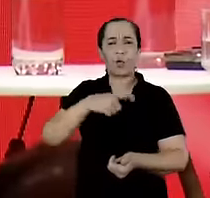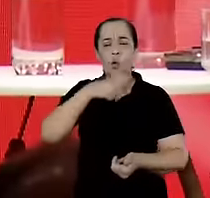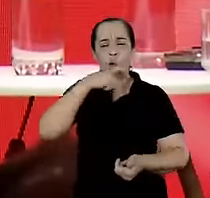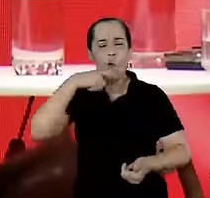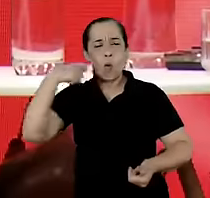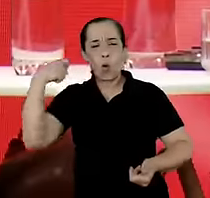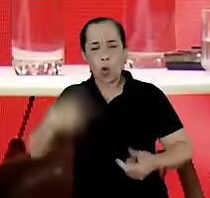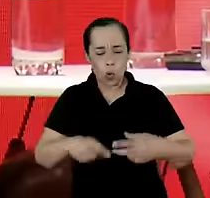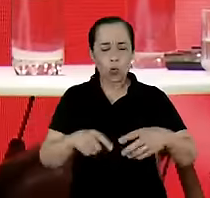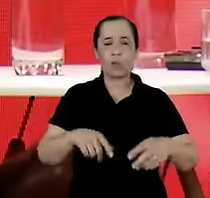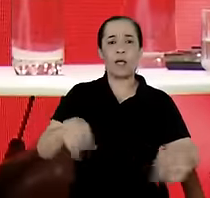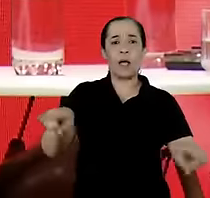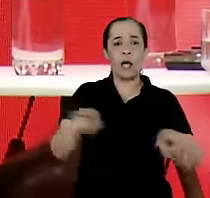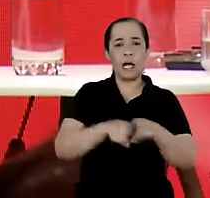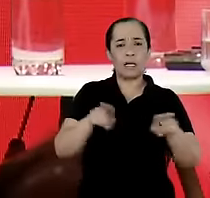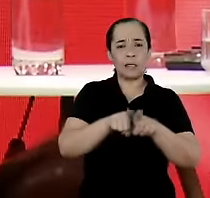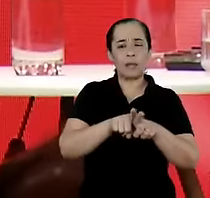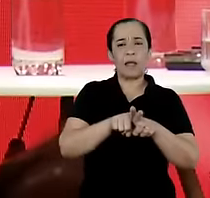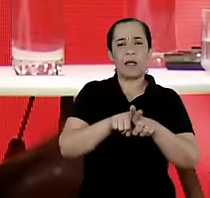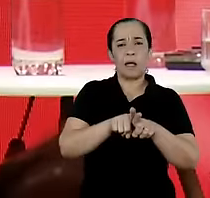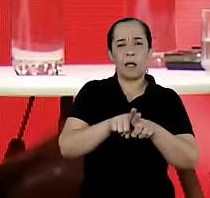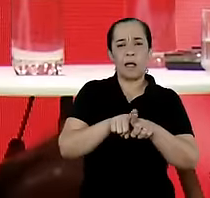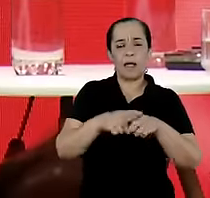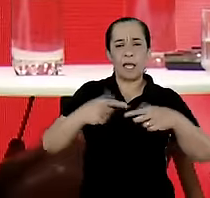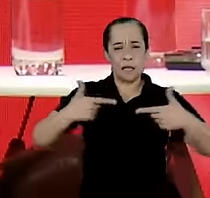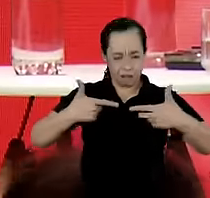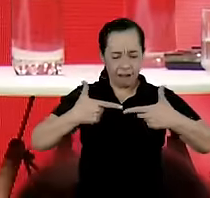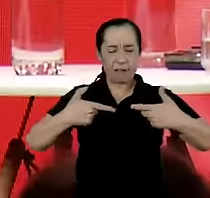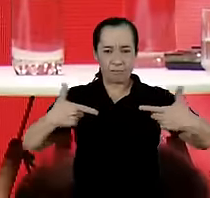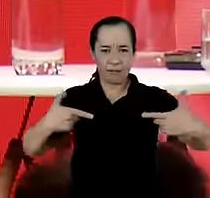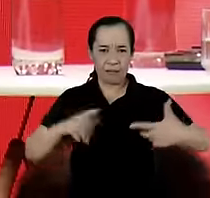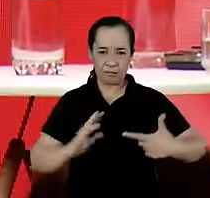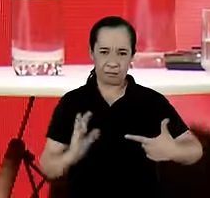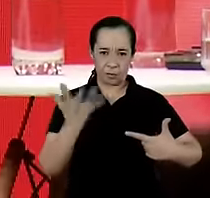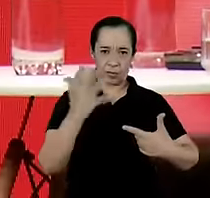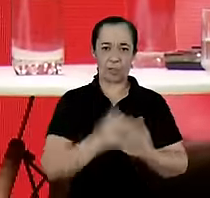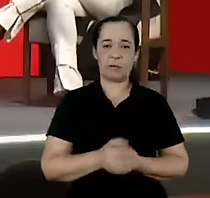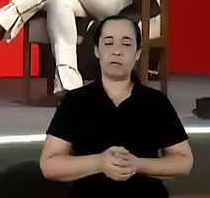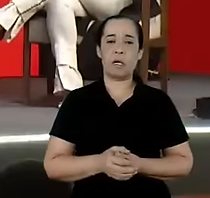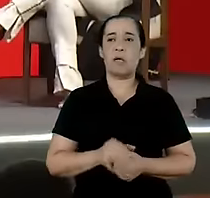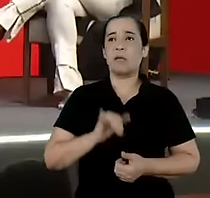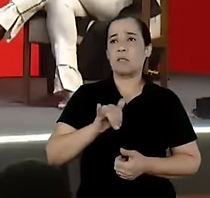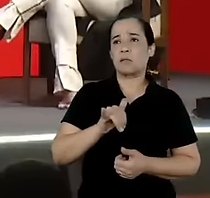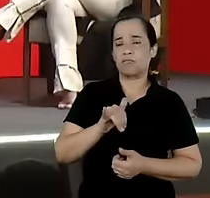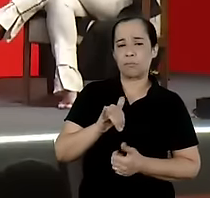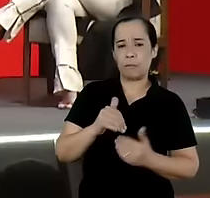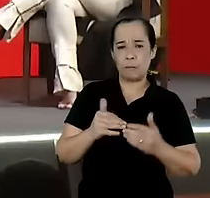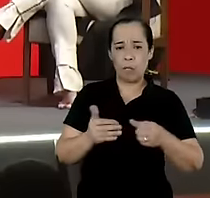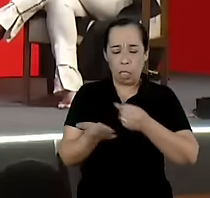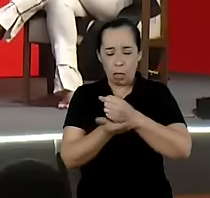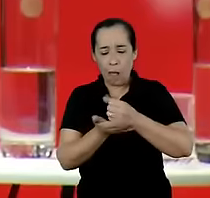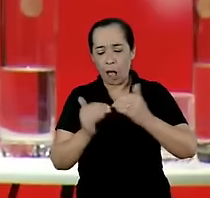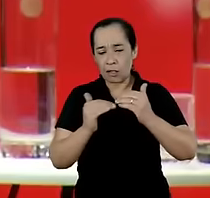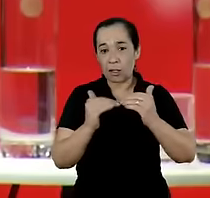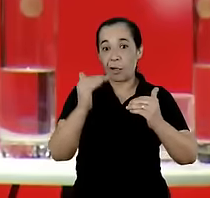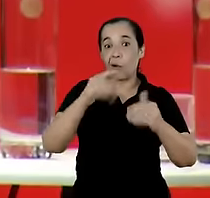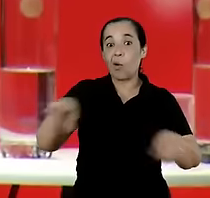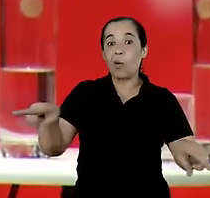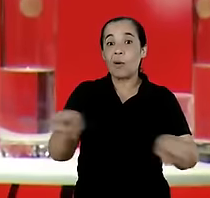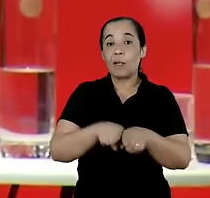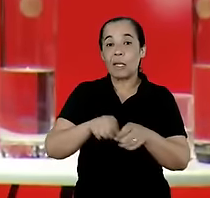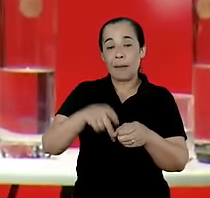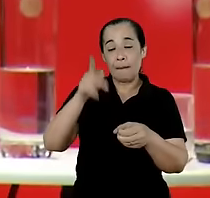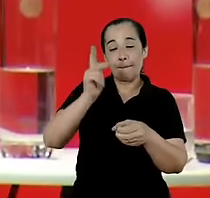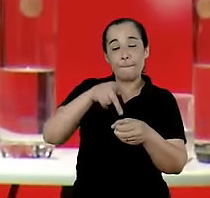o impacto para vocês caso tenha uma escalada se A Escalada ele está no cenário base e petróleo Nesse contexto né de